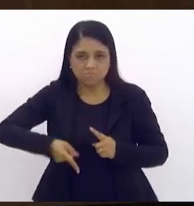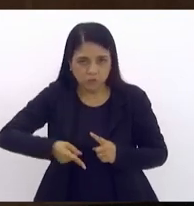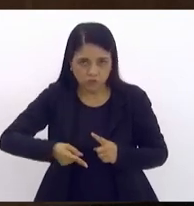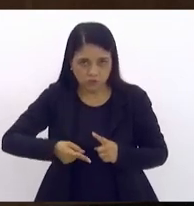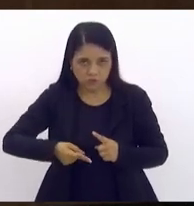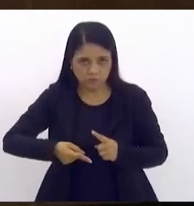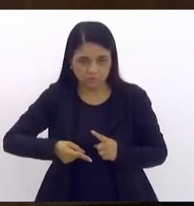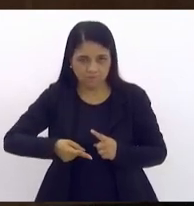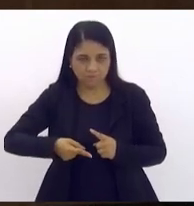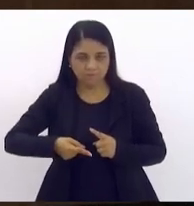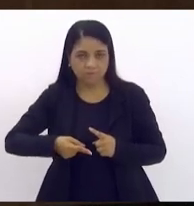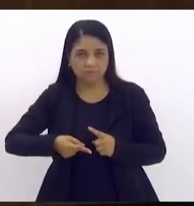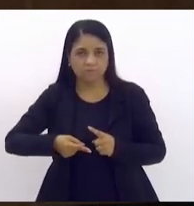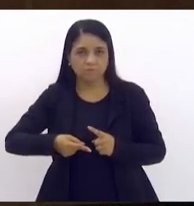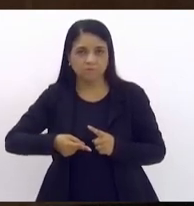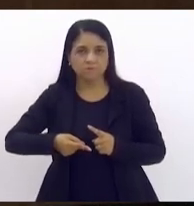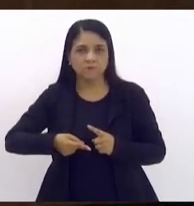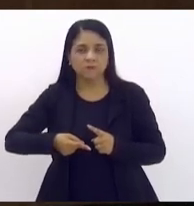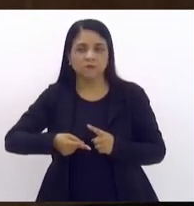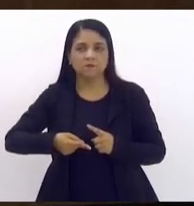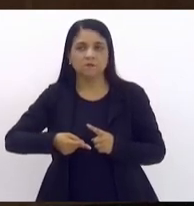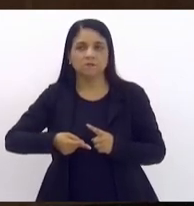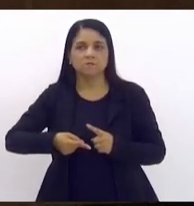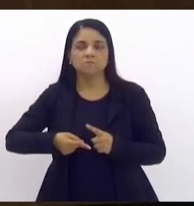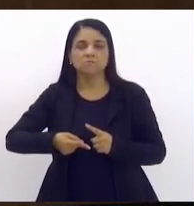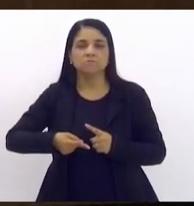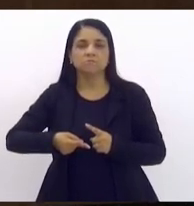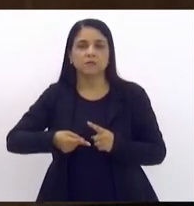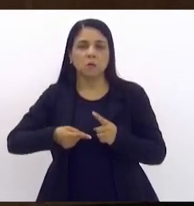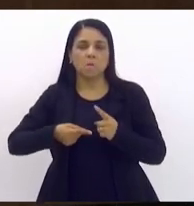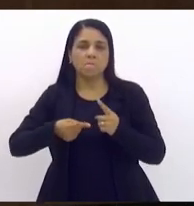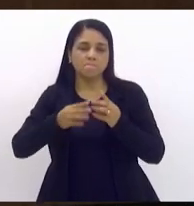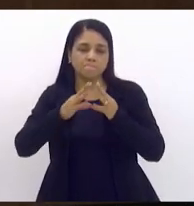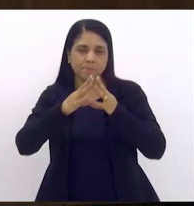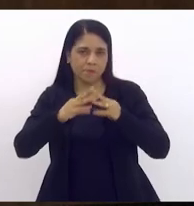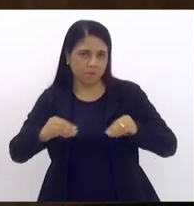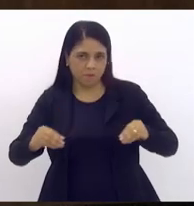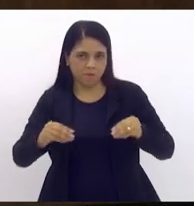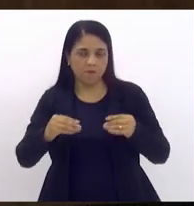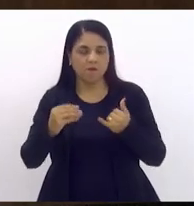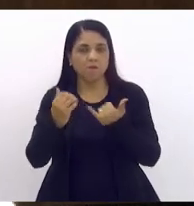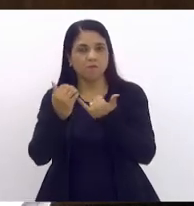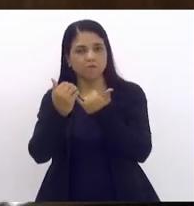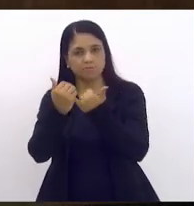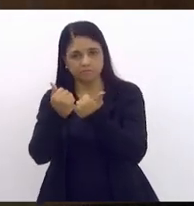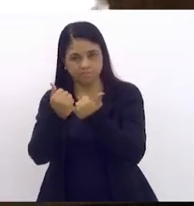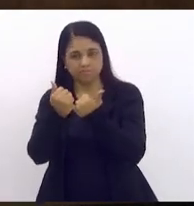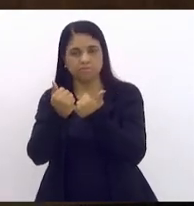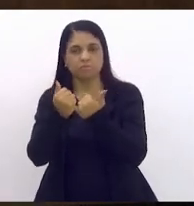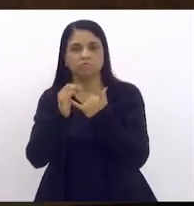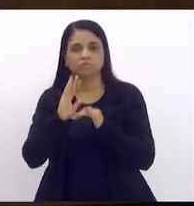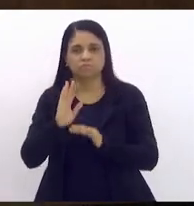impeditivas para não haver deterioração do bem tombado materialmente ou imaterial.